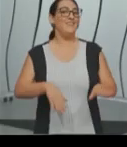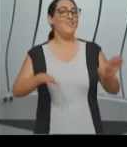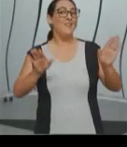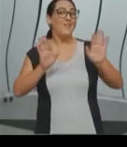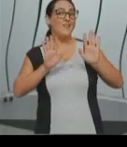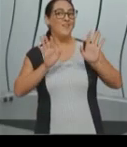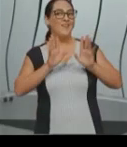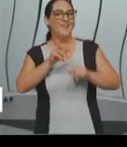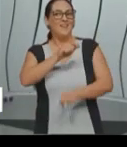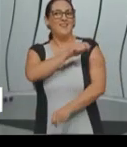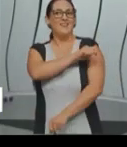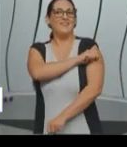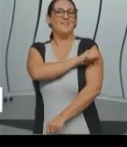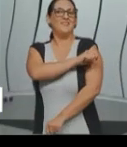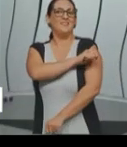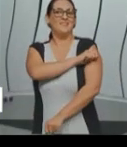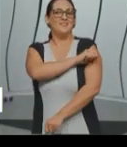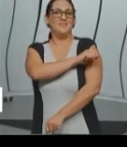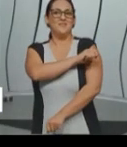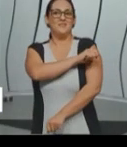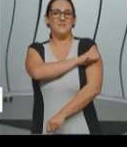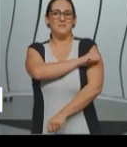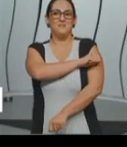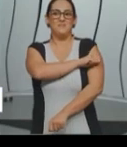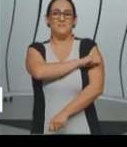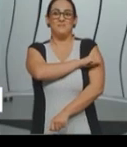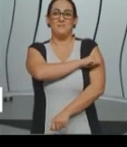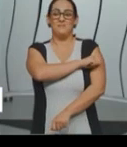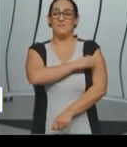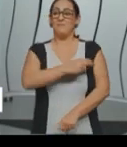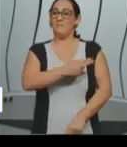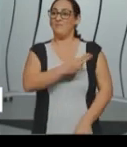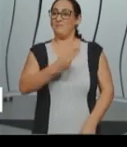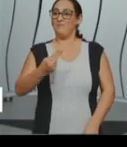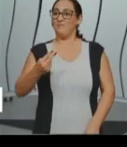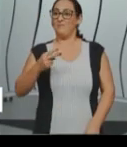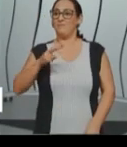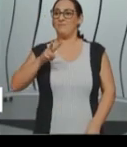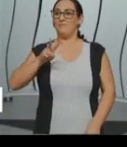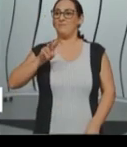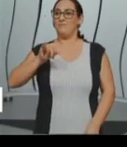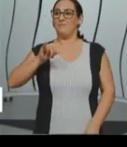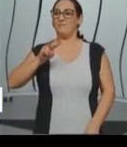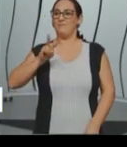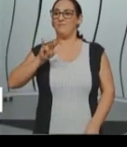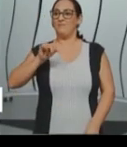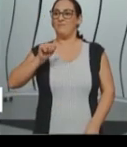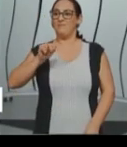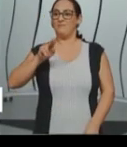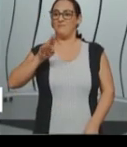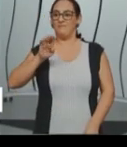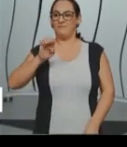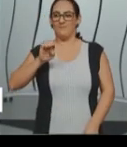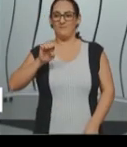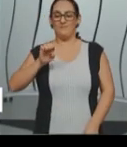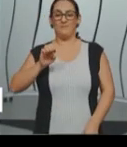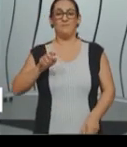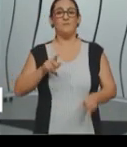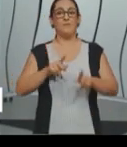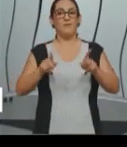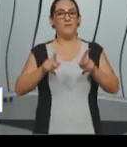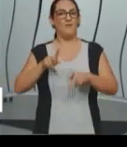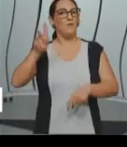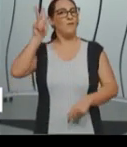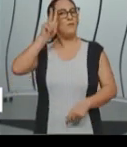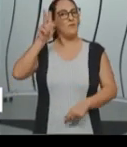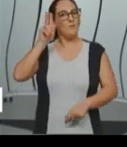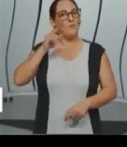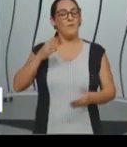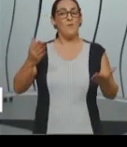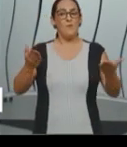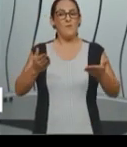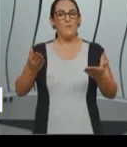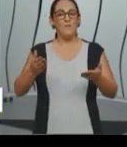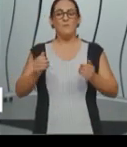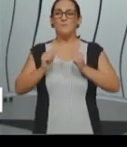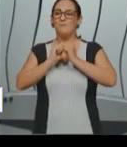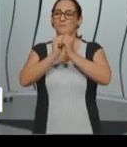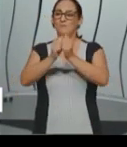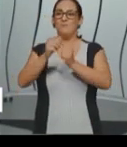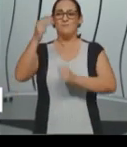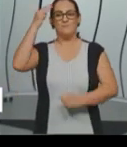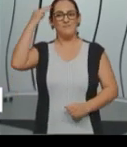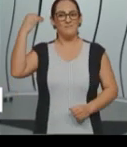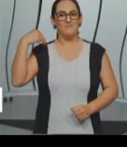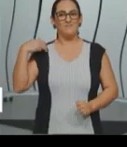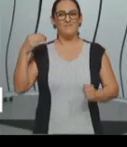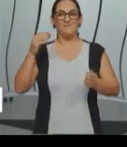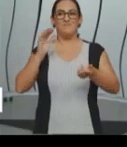olá aluno, olá aluna. Sou Viviane Soares, professora de História. Estou aqui hoje com a Mariana, nossa intérprete de